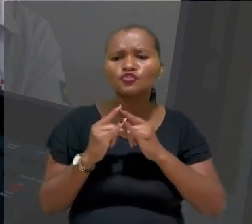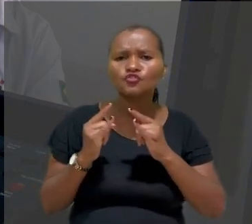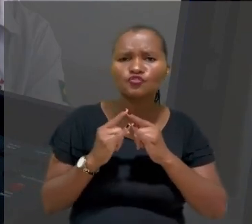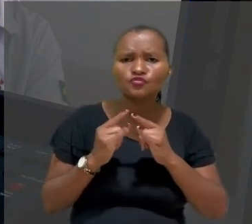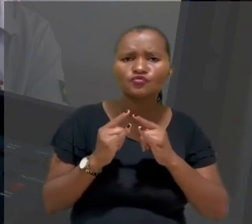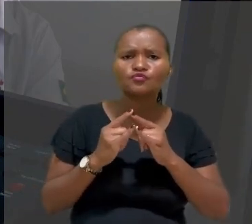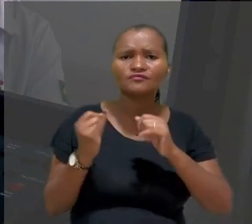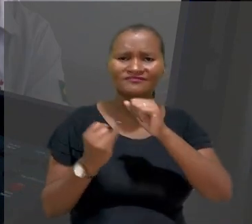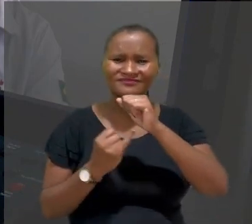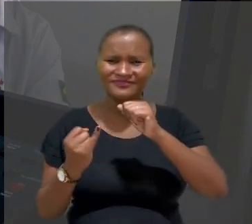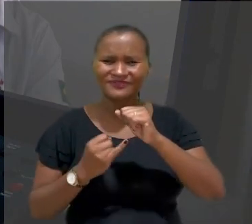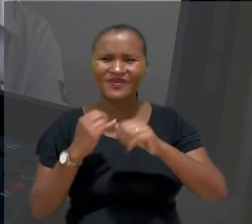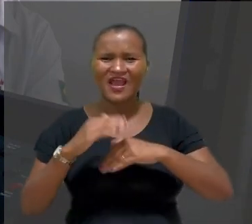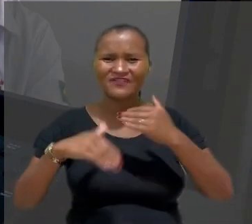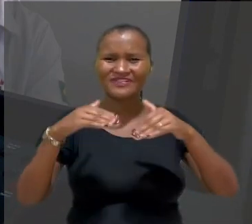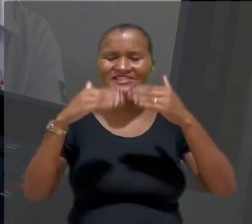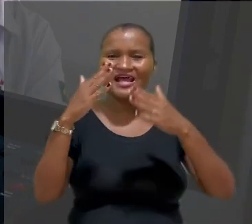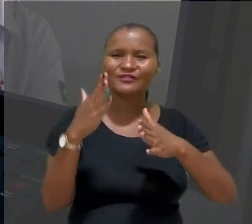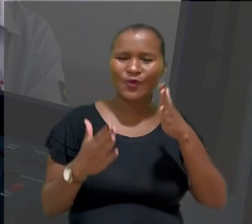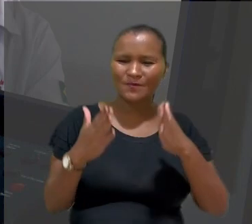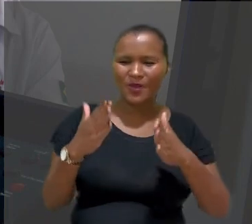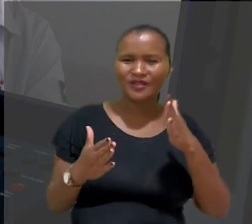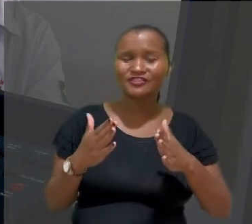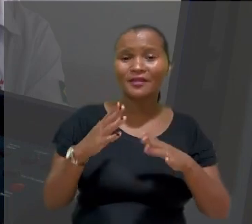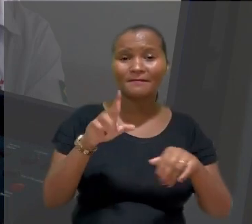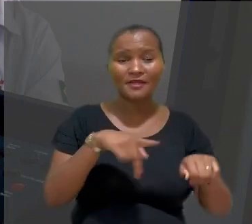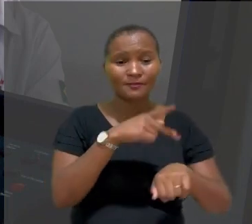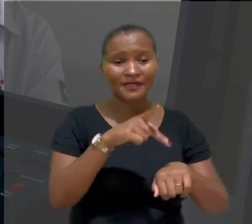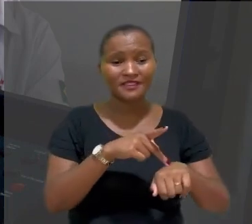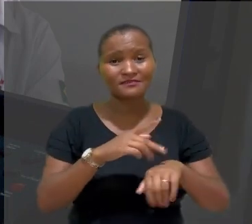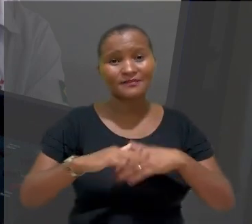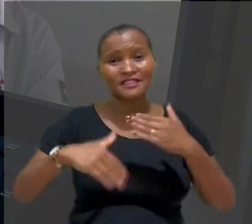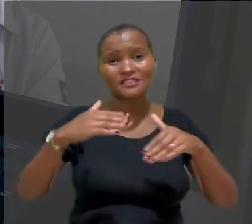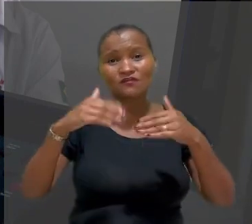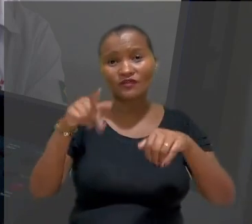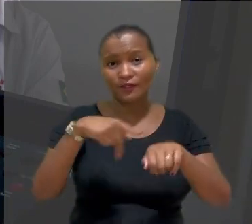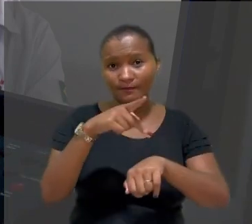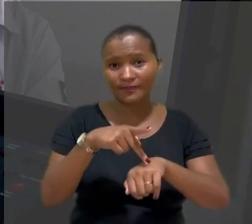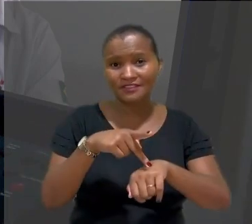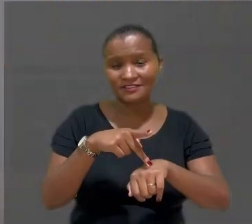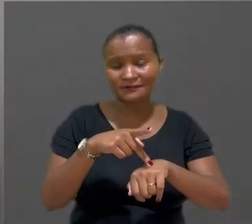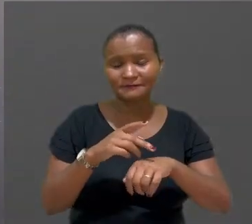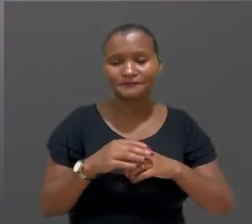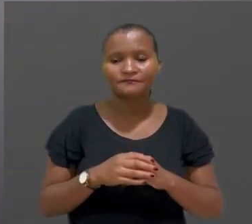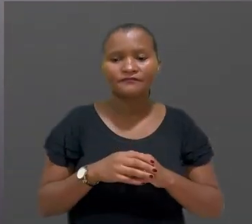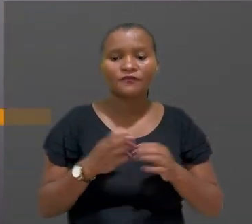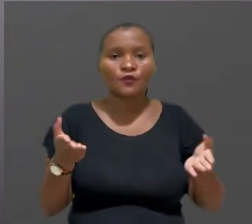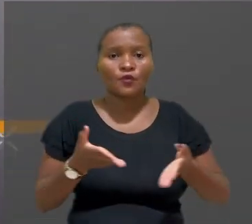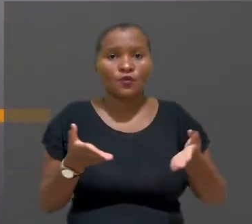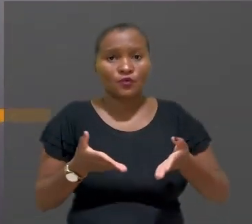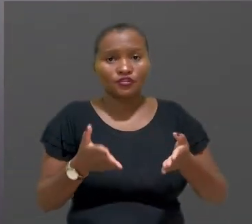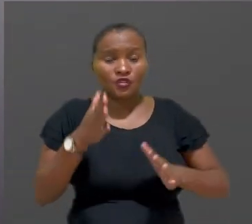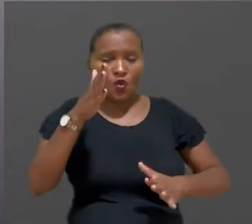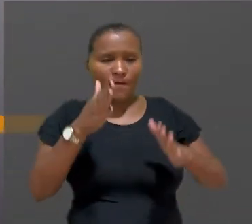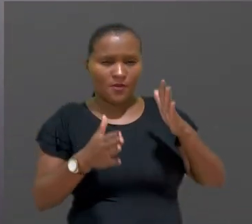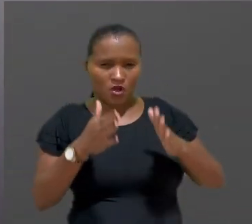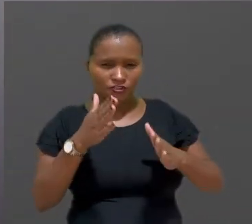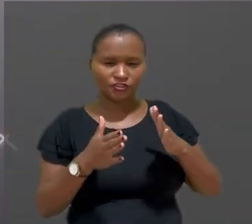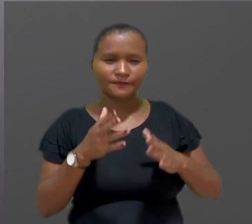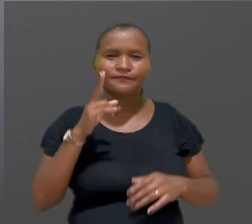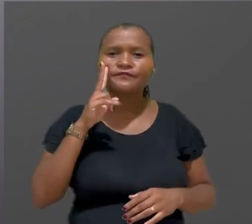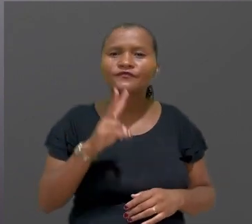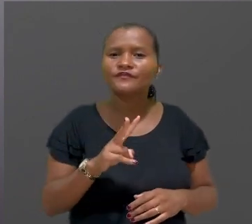instituto como o Instituto Avançado de Robótica para o país, para o desenvolvimento do país? Hoje a robótica ela está sendo